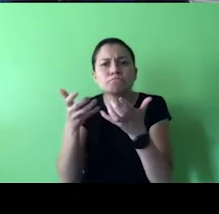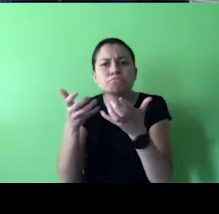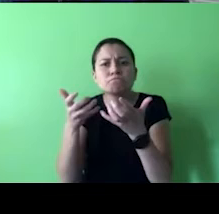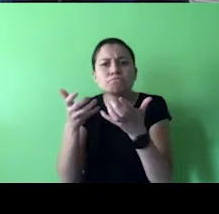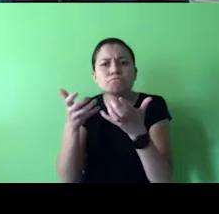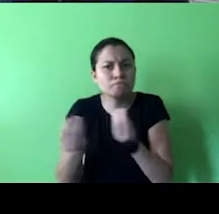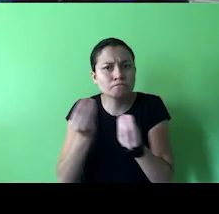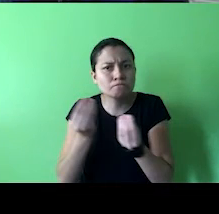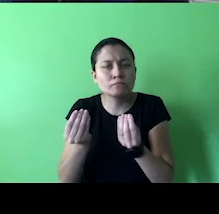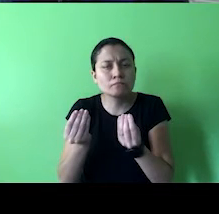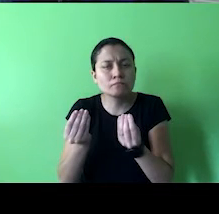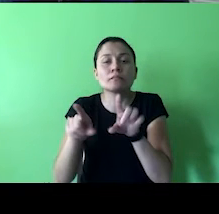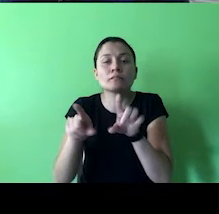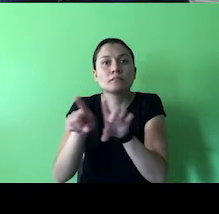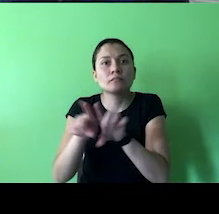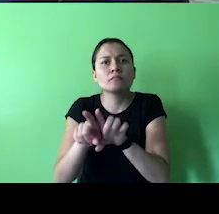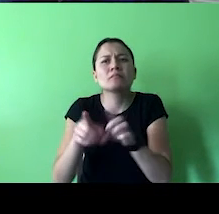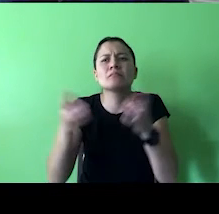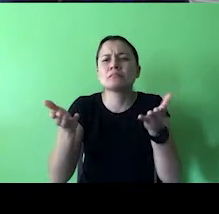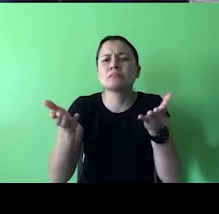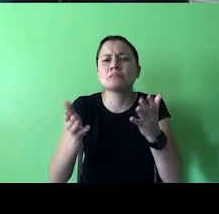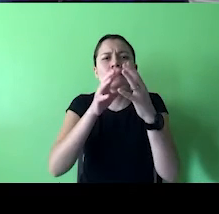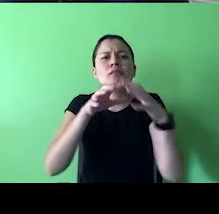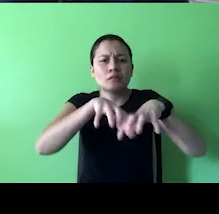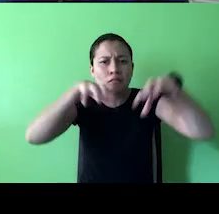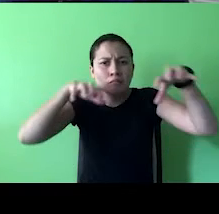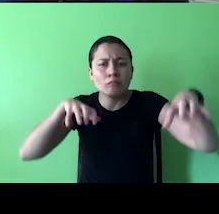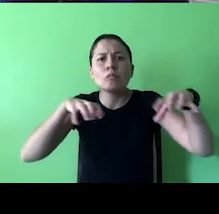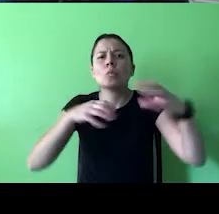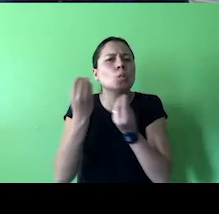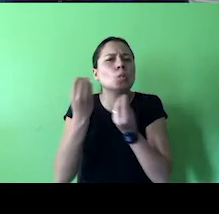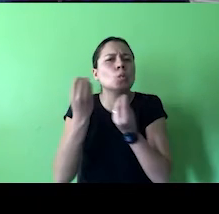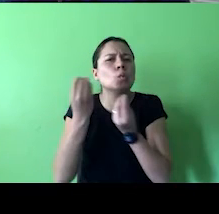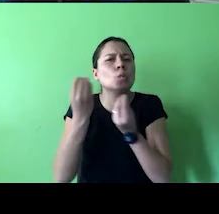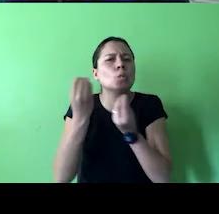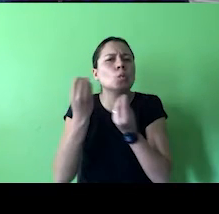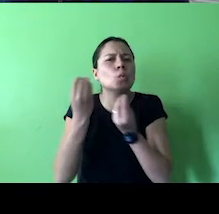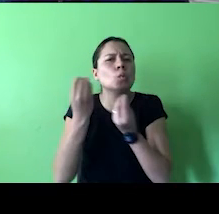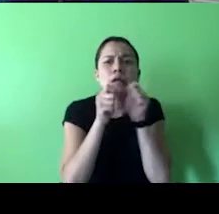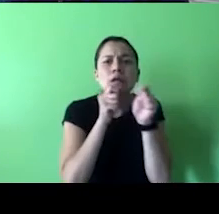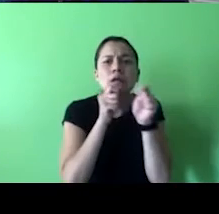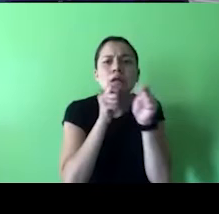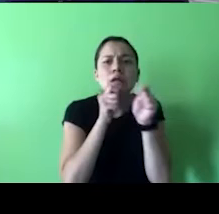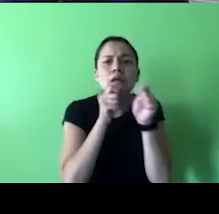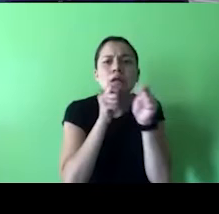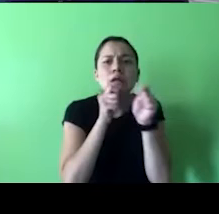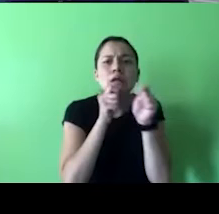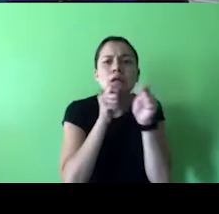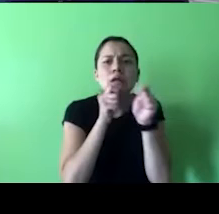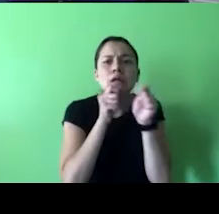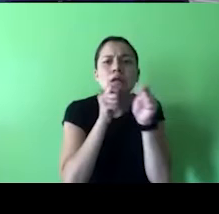mais no contexto do remoto. Como é que a gente vai conduzir essas entrevistas? Porque nem eu, nem Grilo, a gente